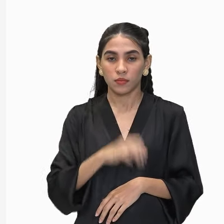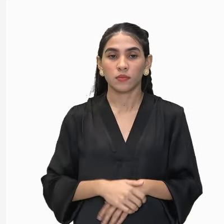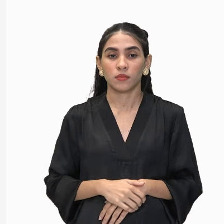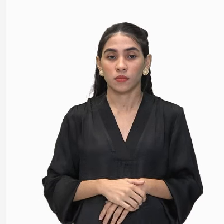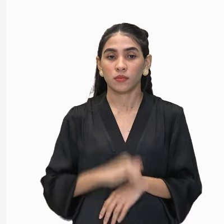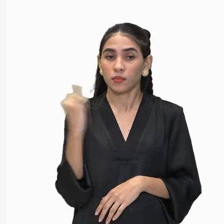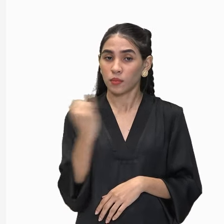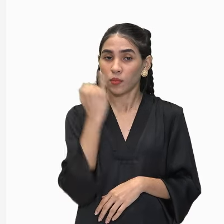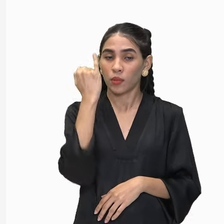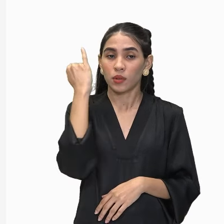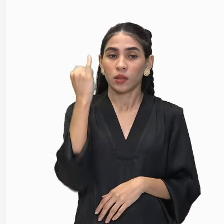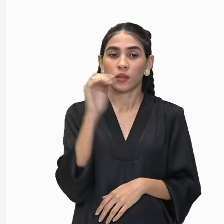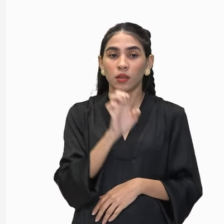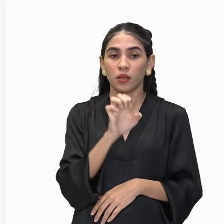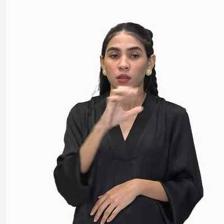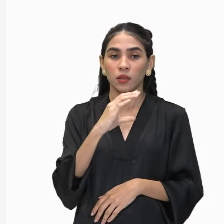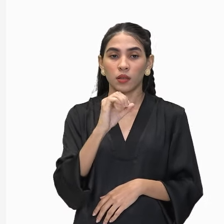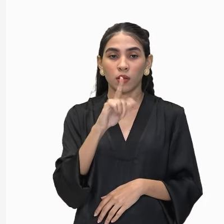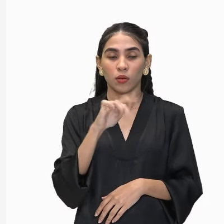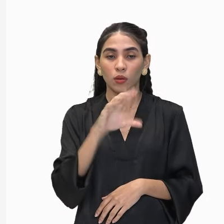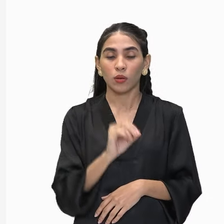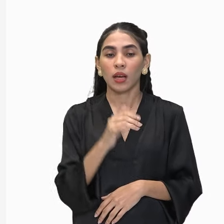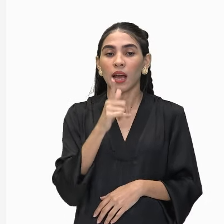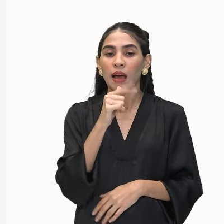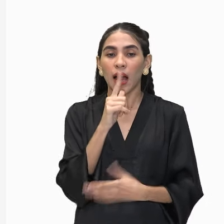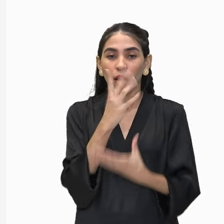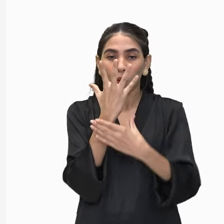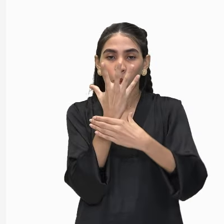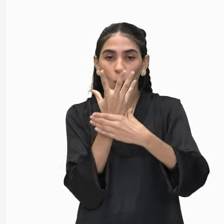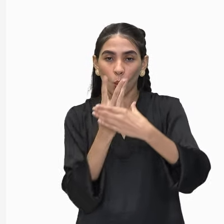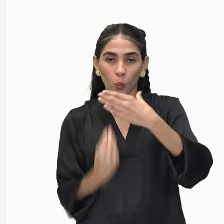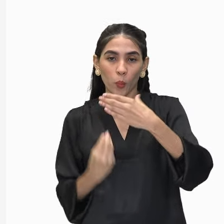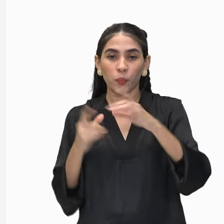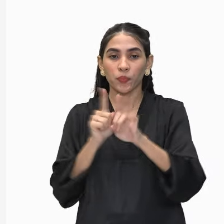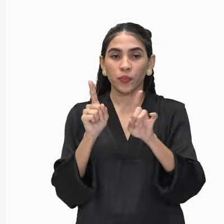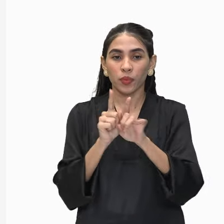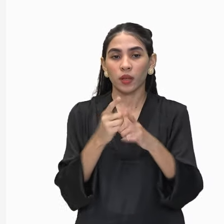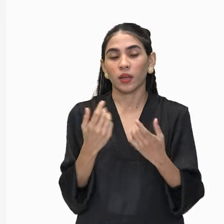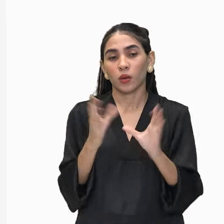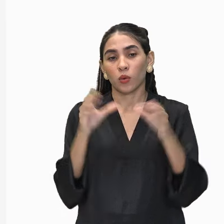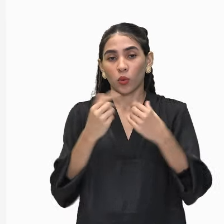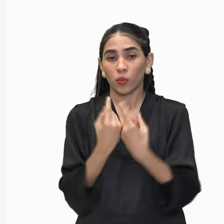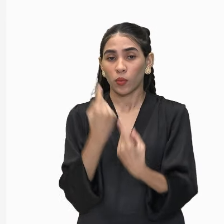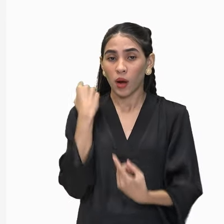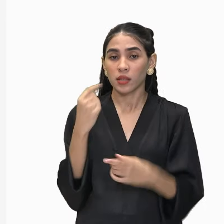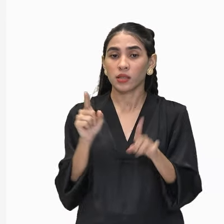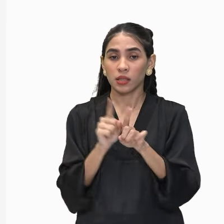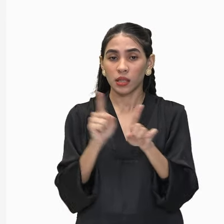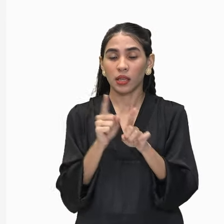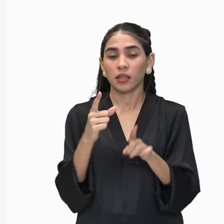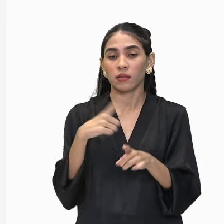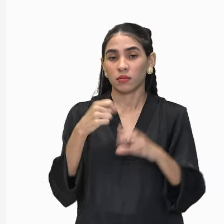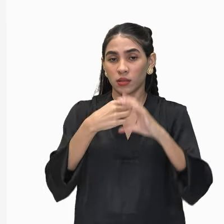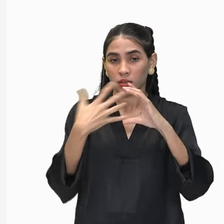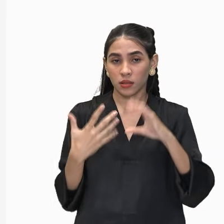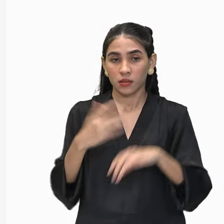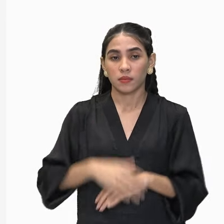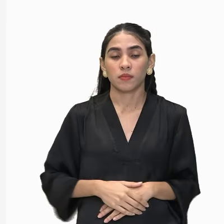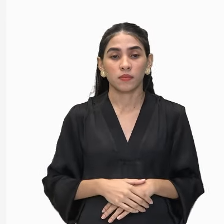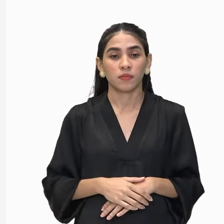ecológica, eles funcionam como filtradores de água. Muitos representantes do grupo anterior também têm essa característica.